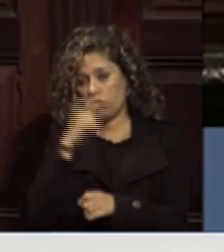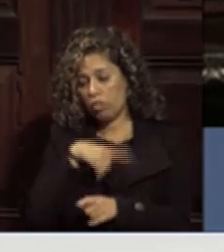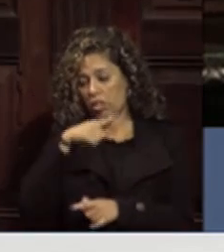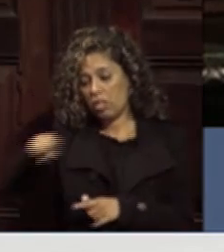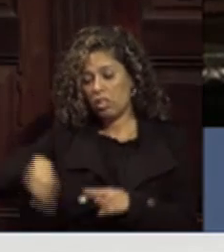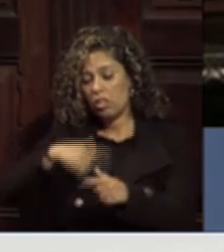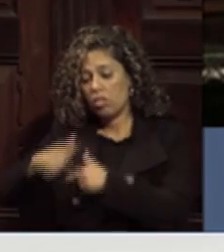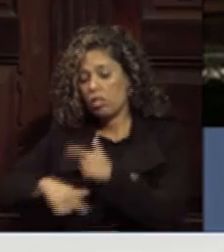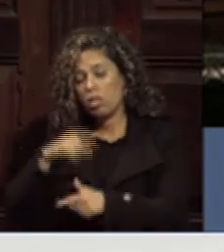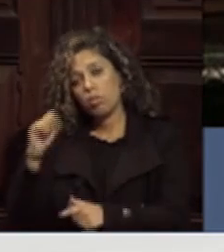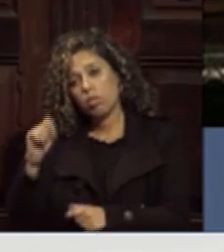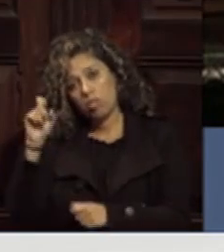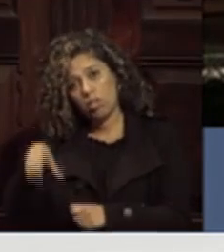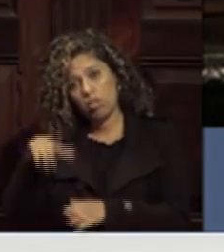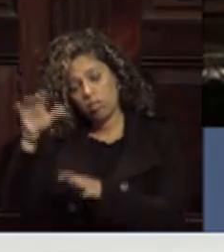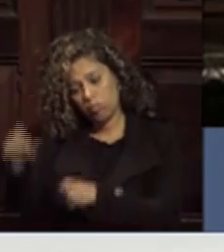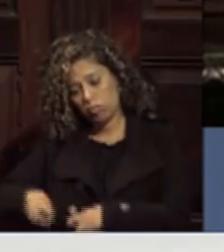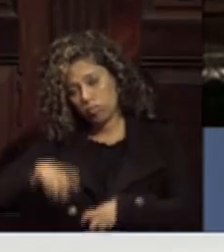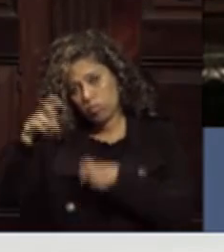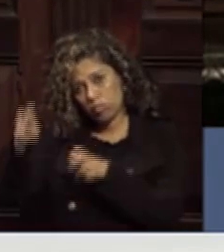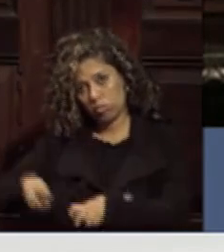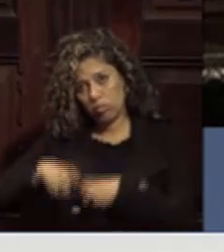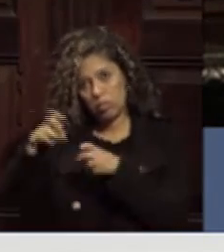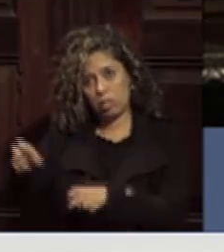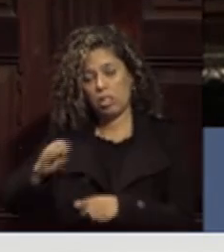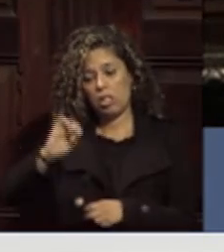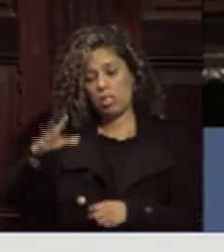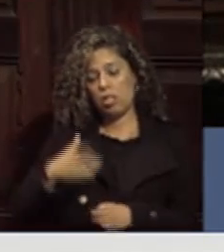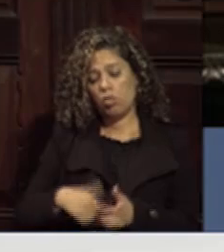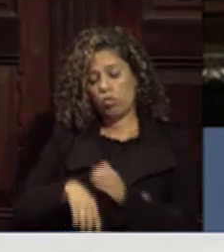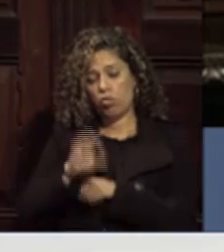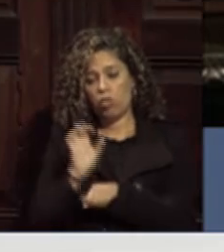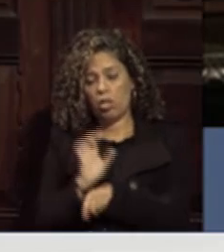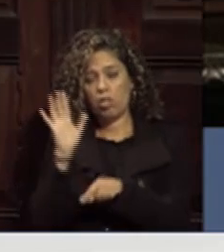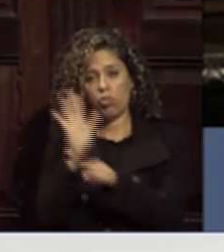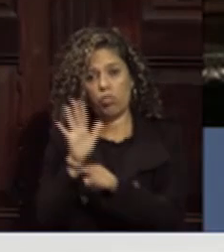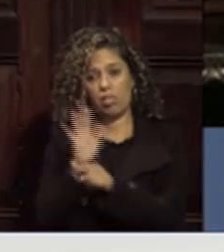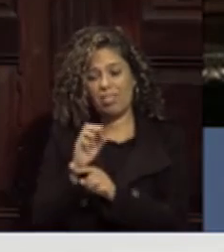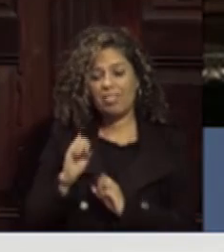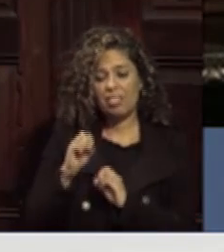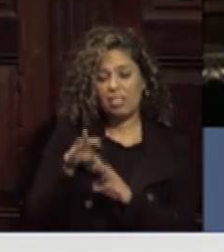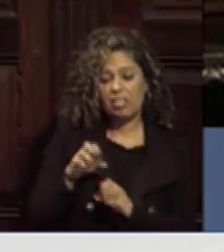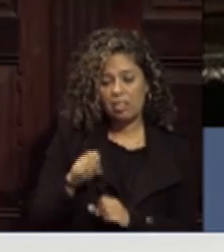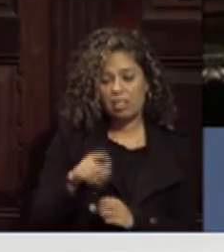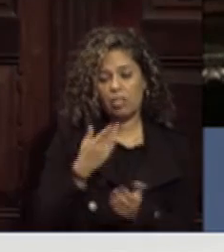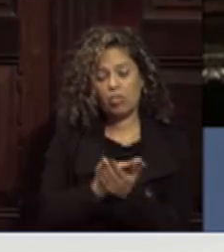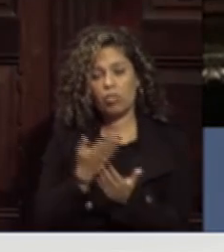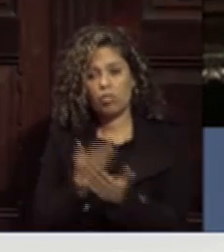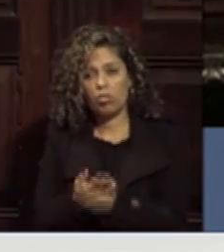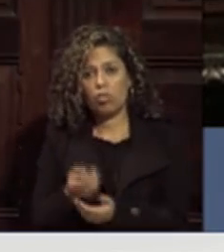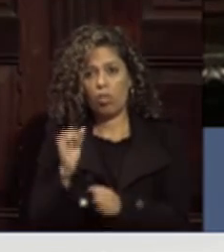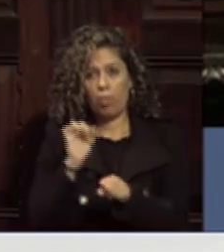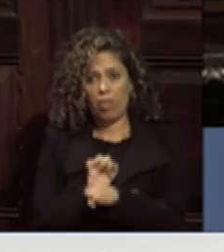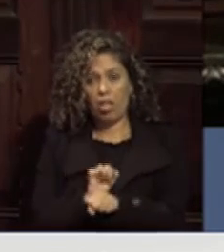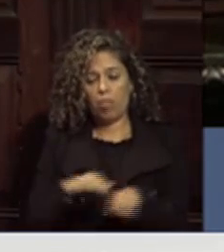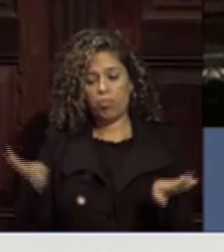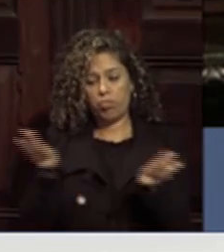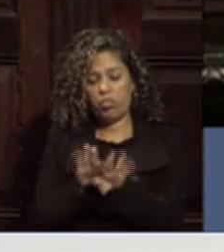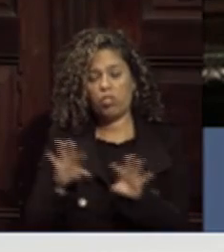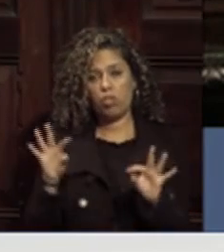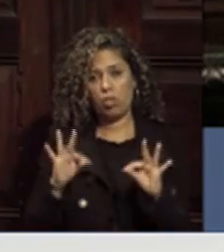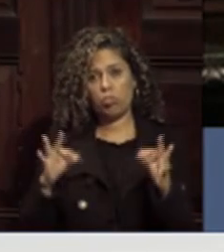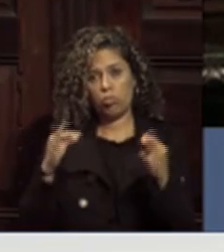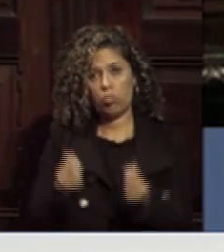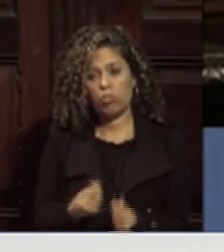aplicadas no campo, a novas maneiras de produzir. Enfim, é lamentável, deputada Marta